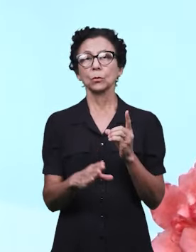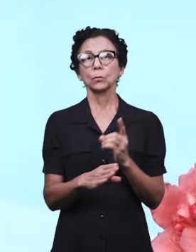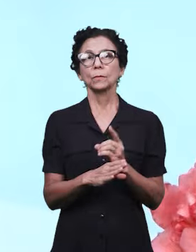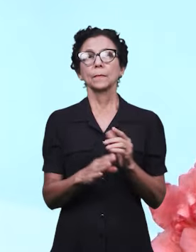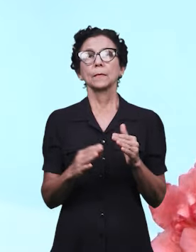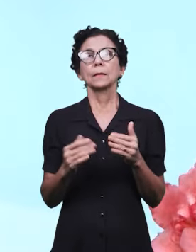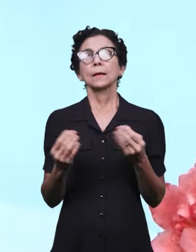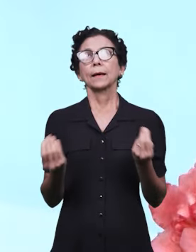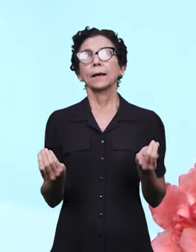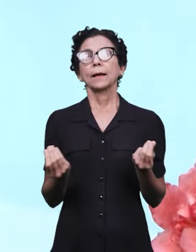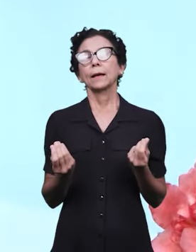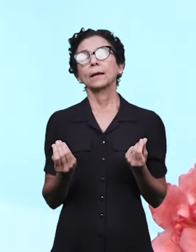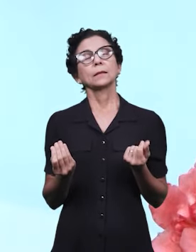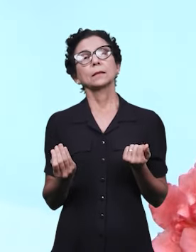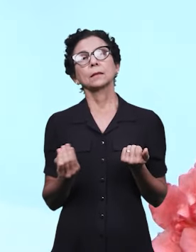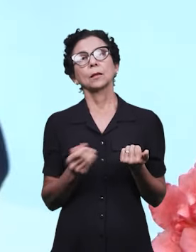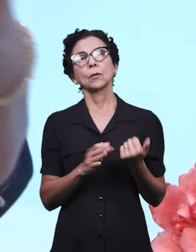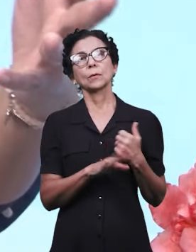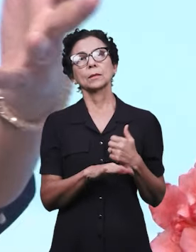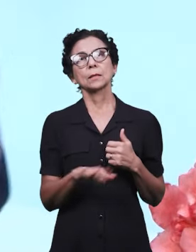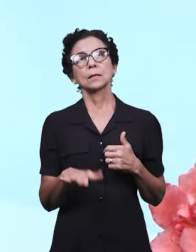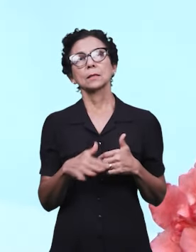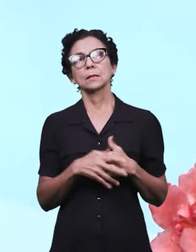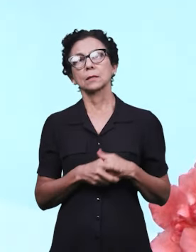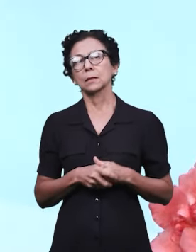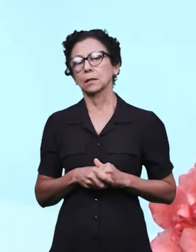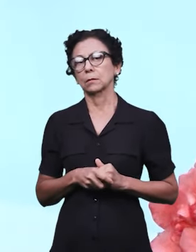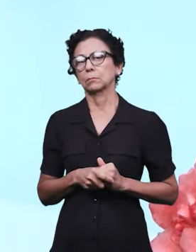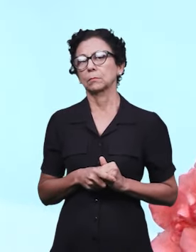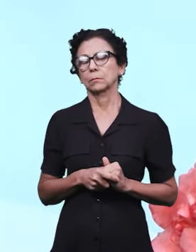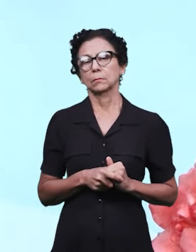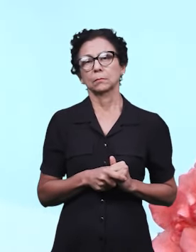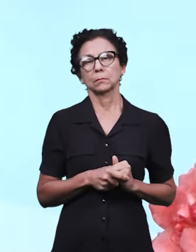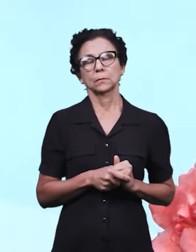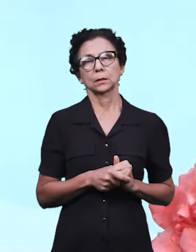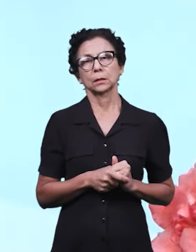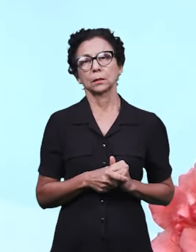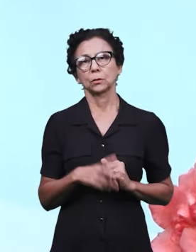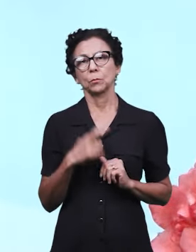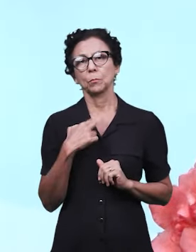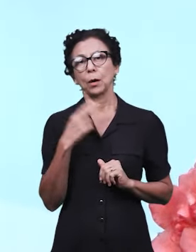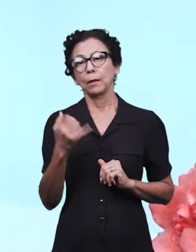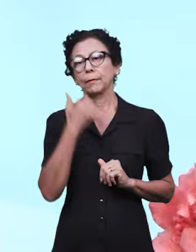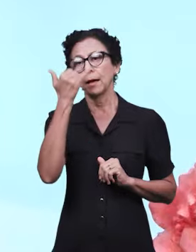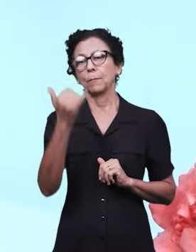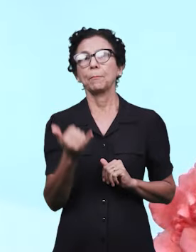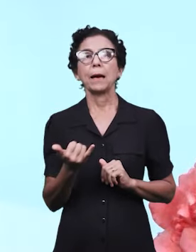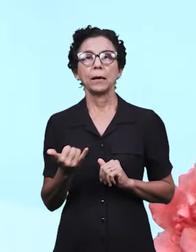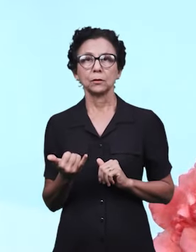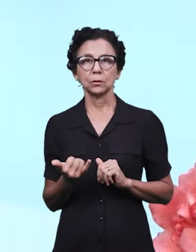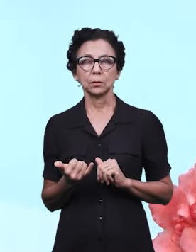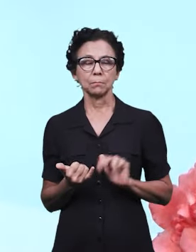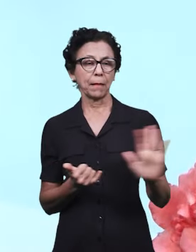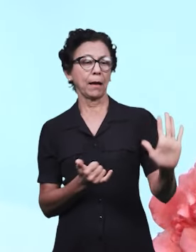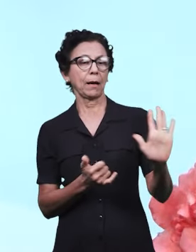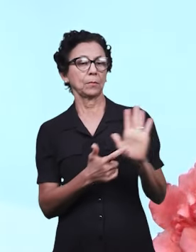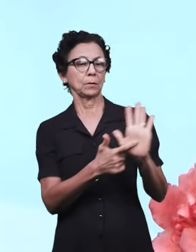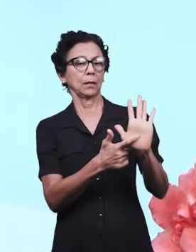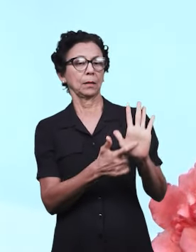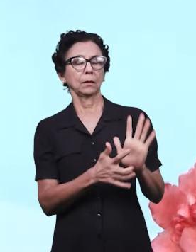eles não podem, muitas vezes, ser pegos de surpresa numa ação. E a rotina, então, faz com que essa ansiedade, muitas